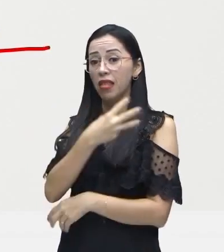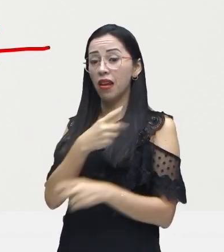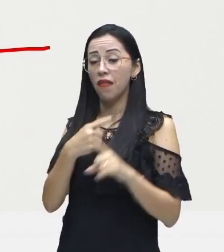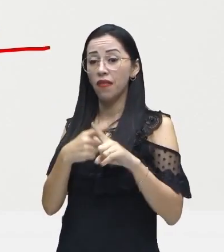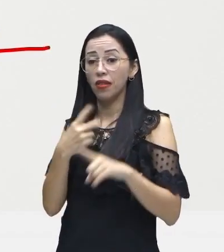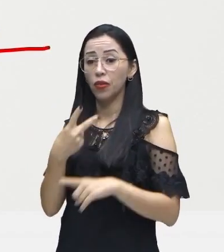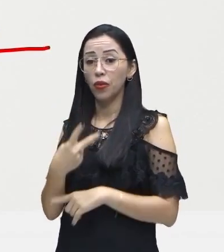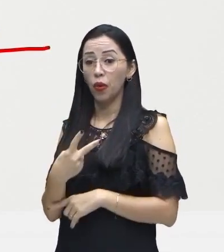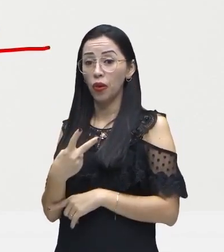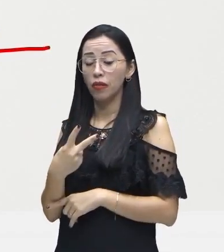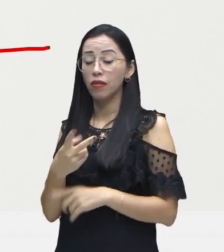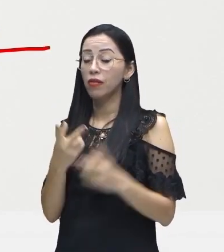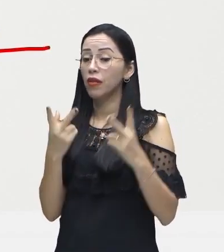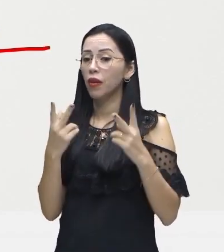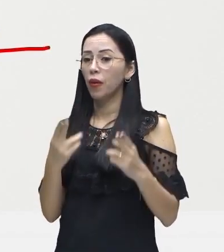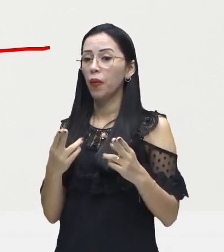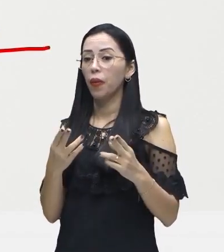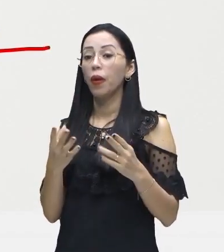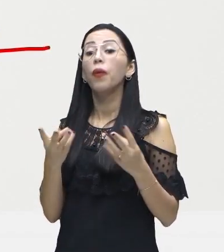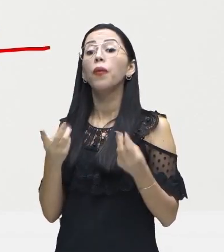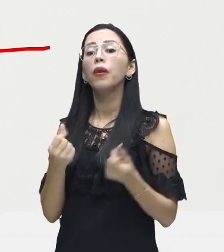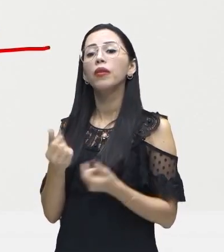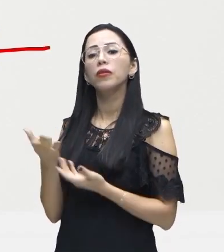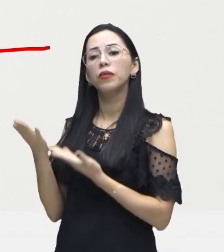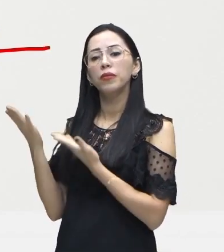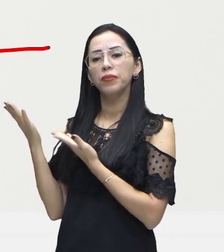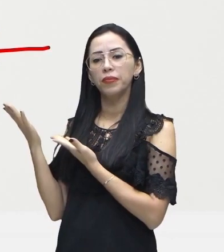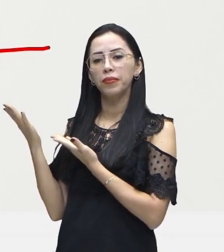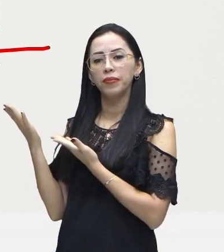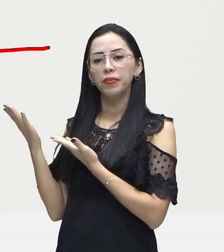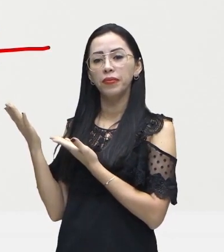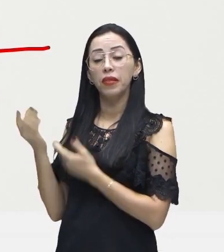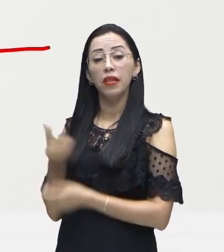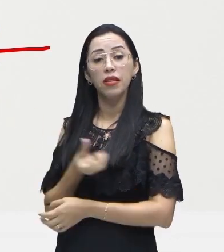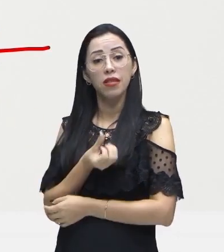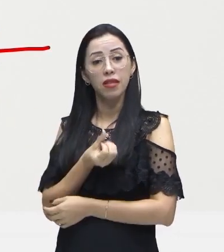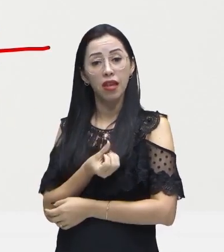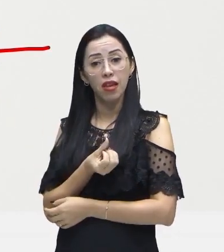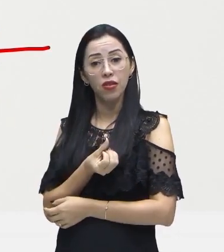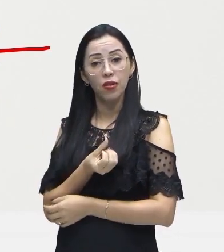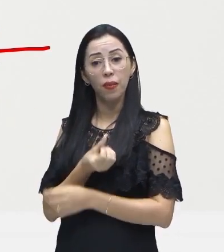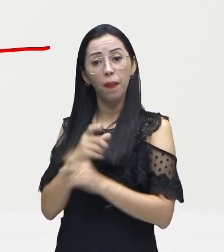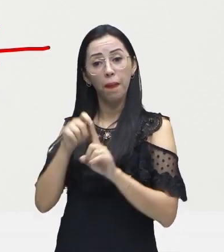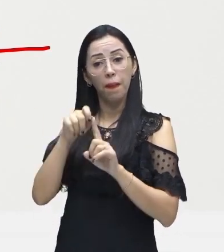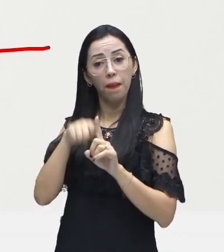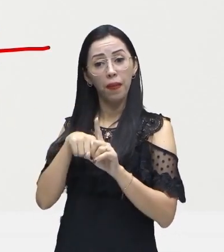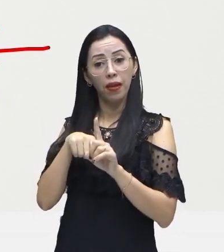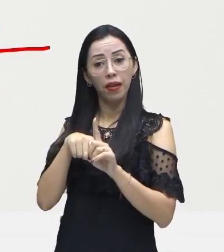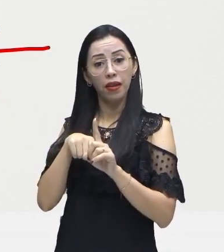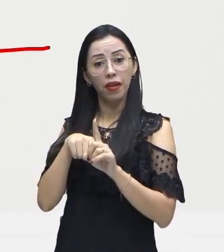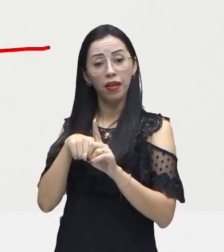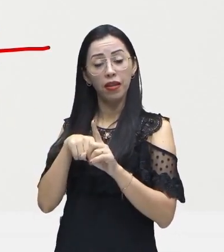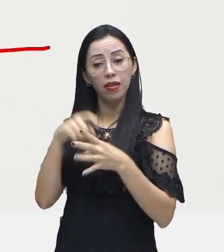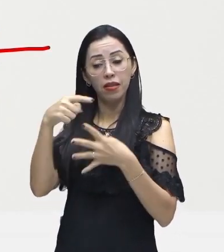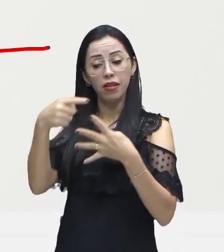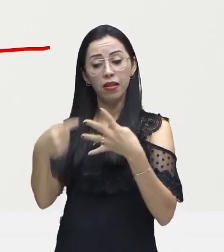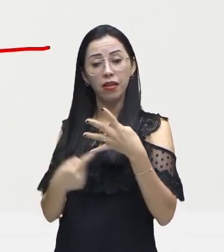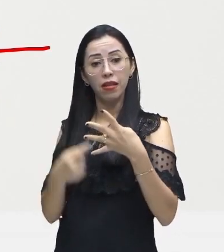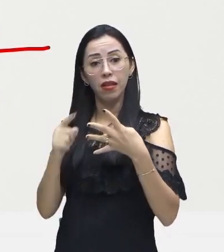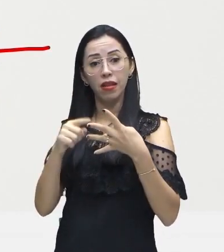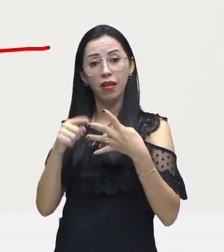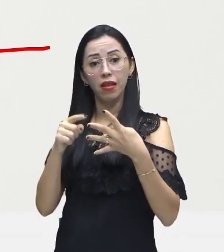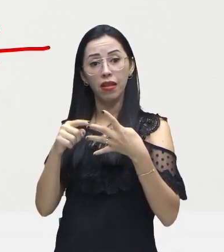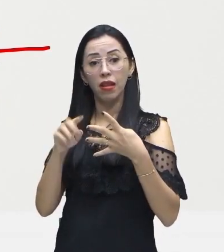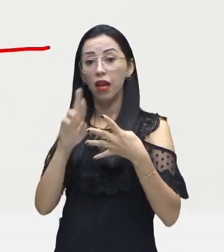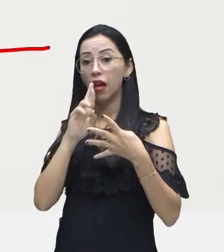6. Ou seja, 3 bimestres é o período que equivale a 6 meses. Então, olha